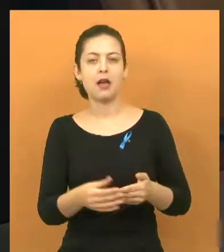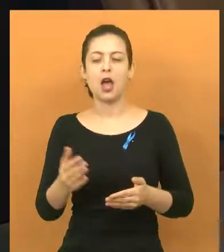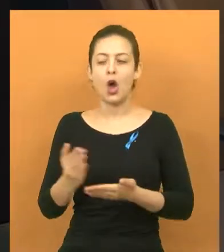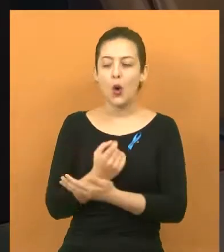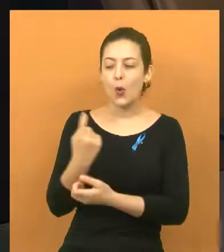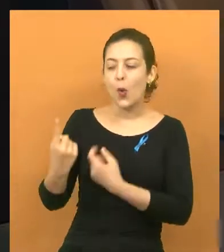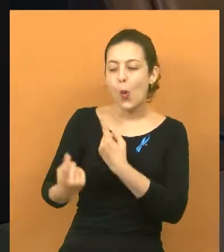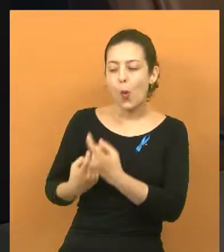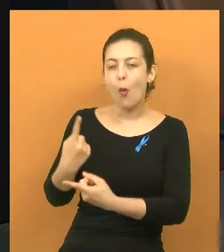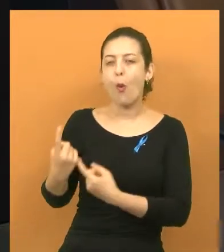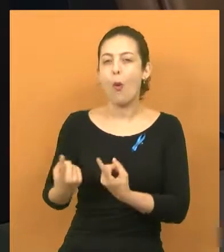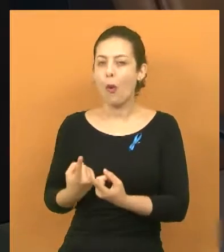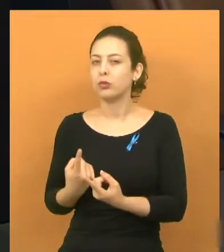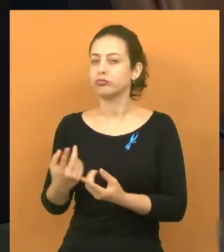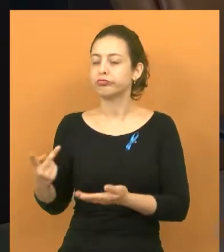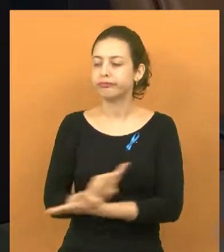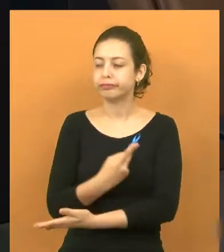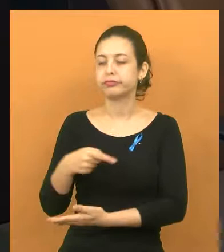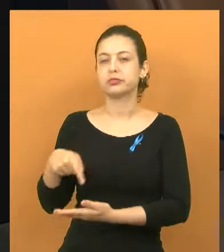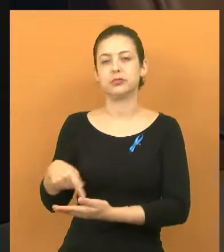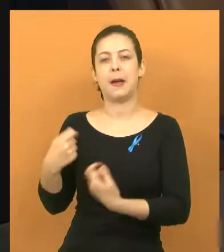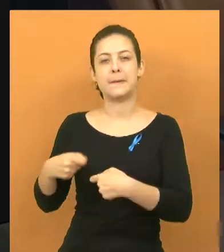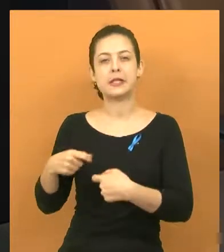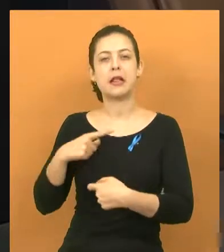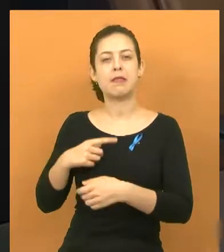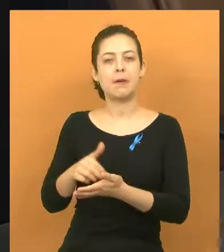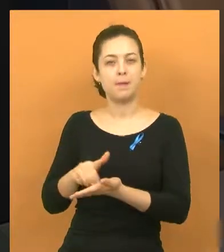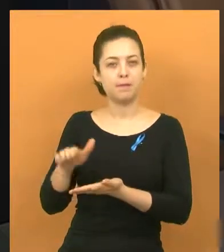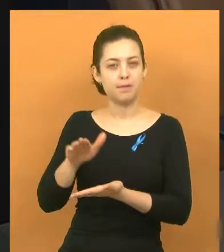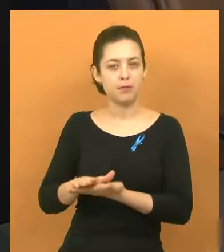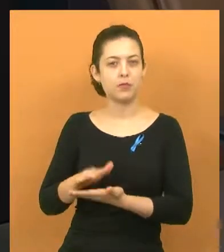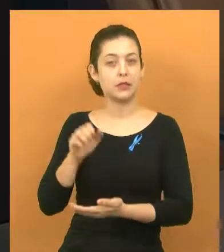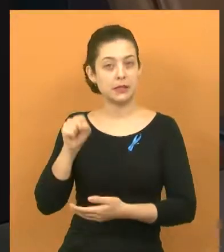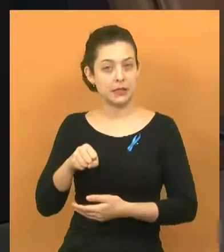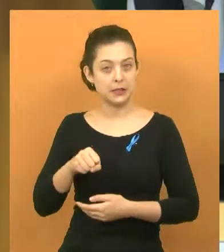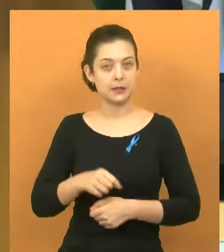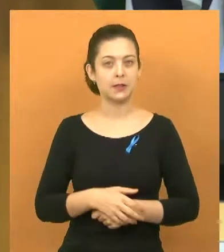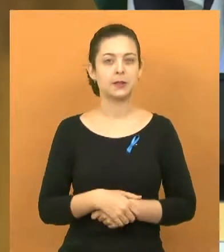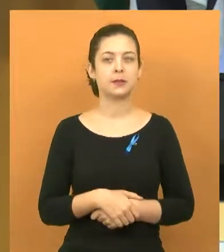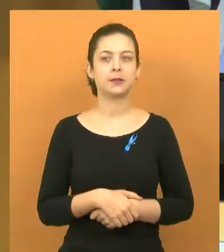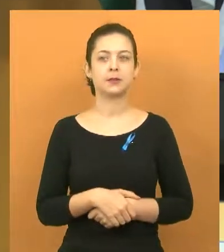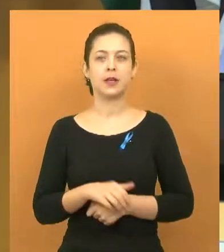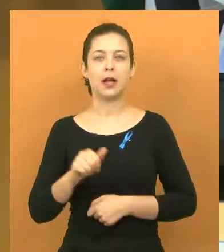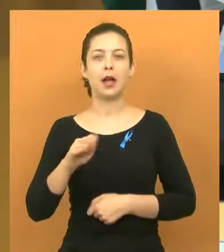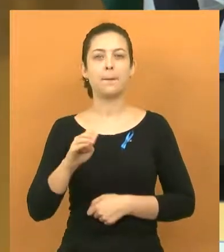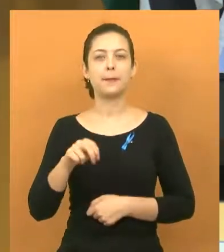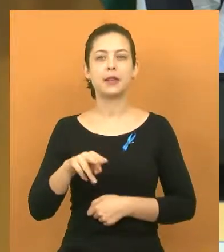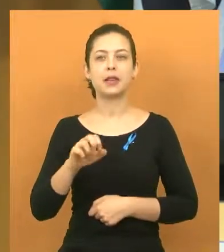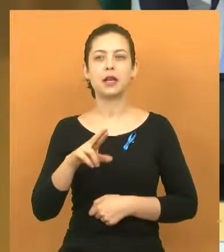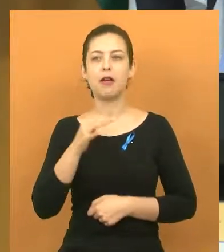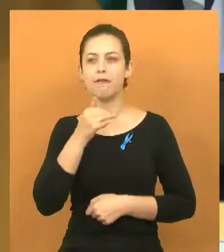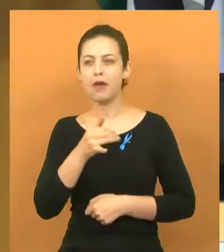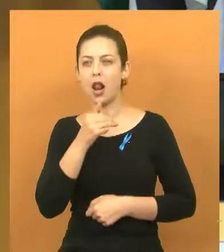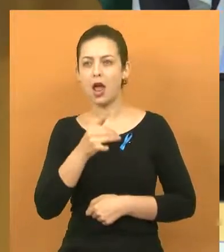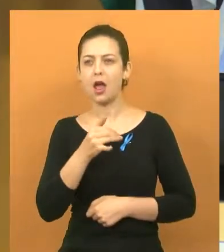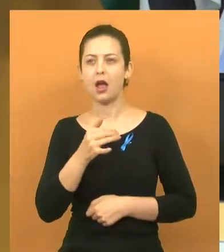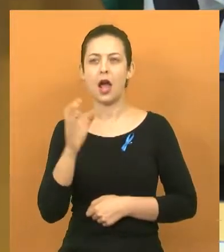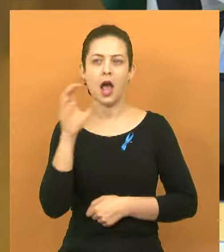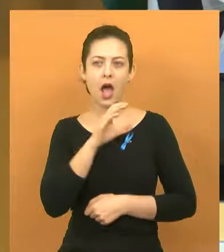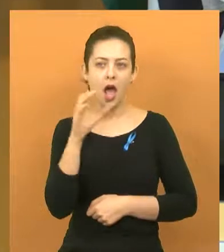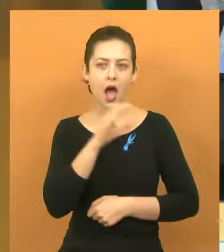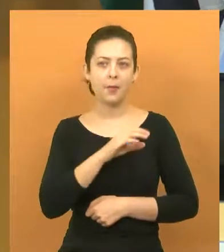Por isso, exatamente, tem que existir a punição, sim. Vamos lá, Abner. Abner, você quer falar? Arildo, é bem rapidinho.